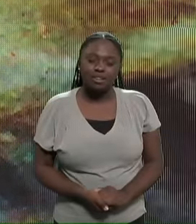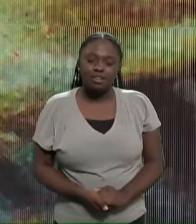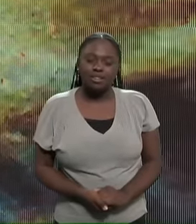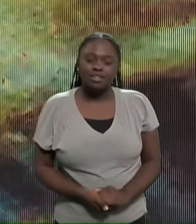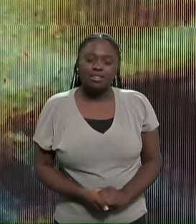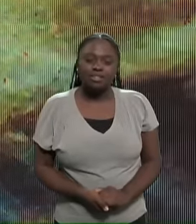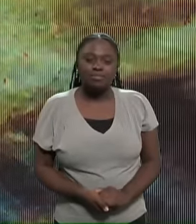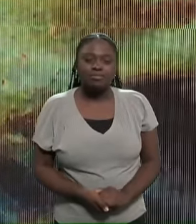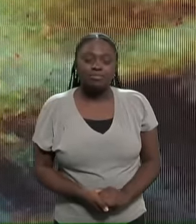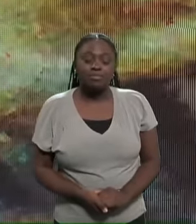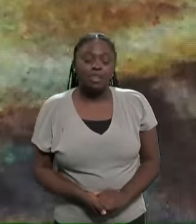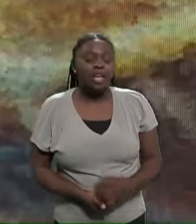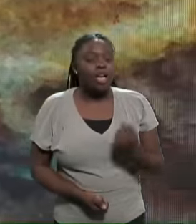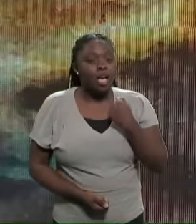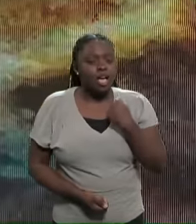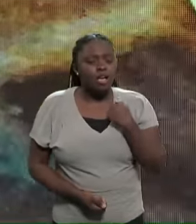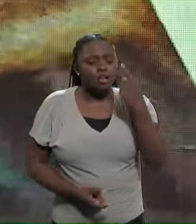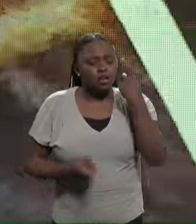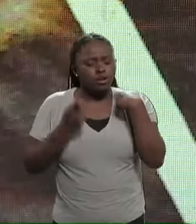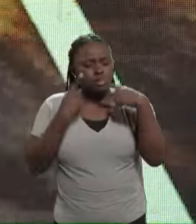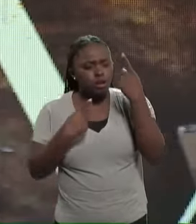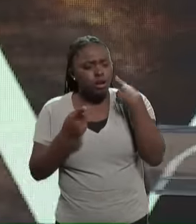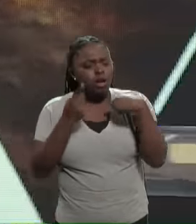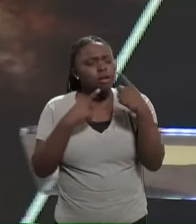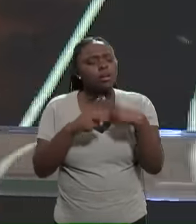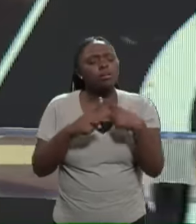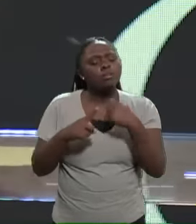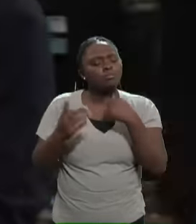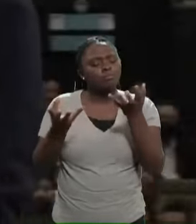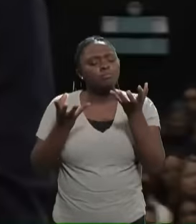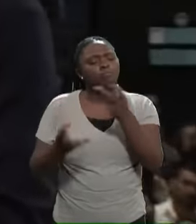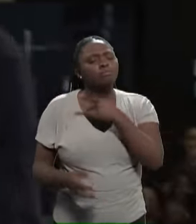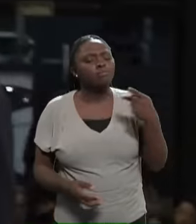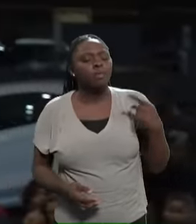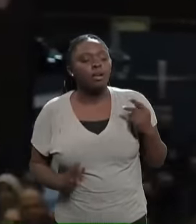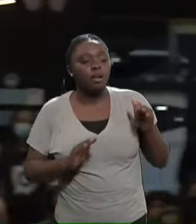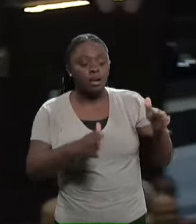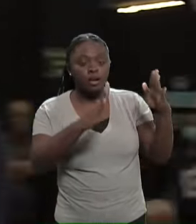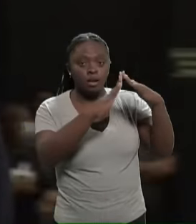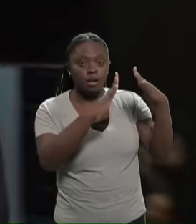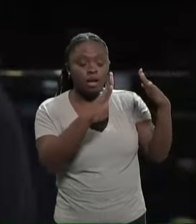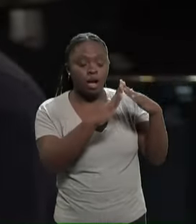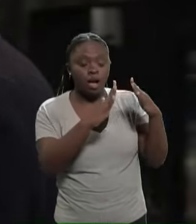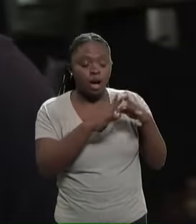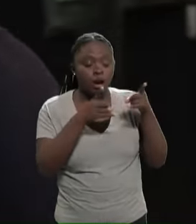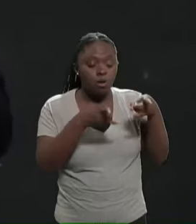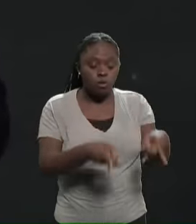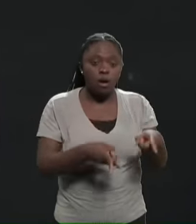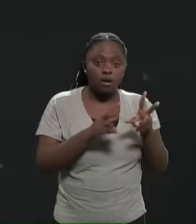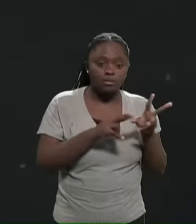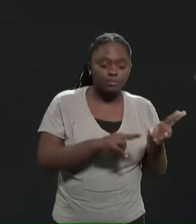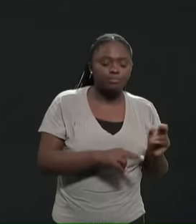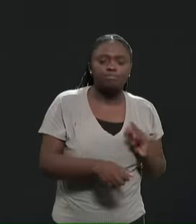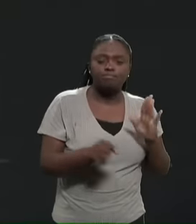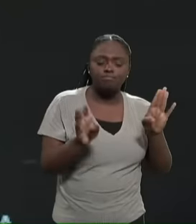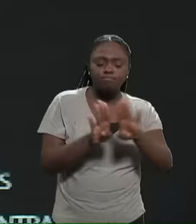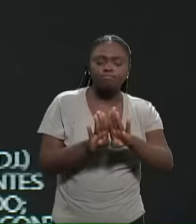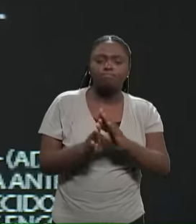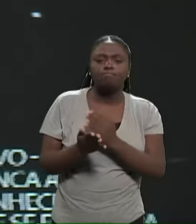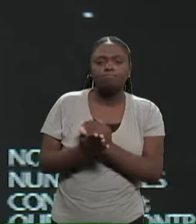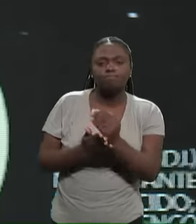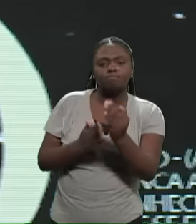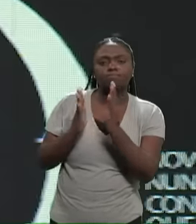Aleluia. Aí eu me fui chorando porque eu queria ser pastor. Quando eu cheguei em casa, entrei ao quarto, fechei a porta e comecei,